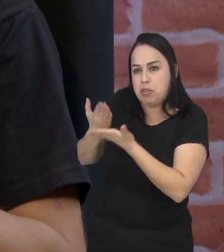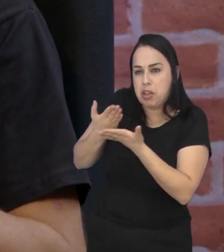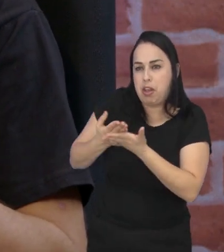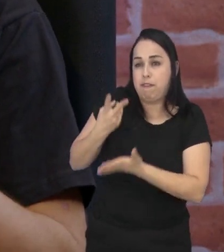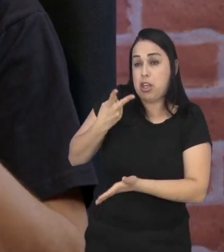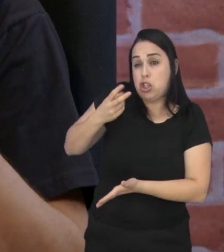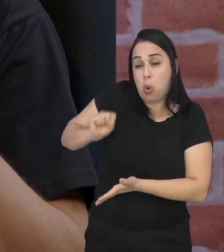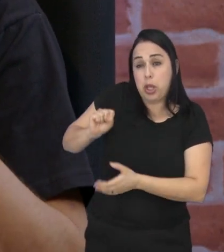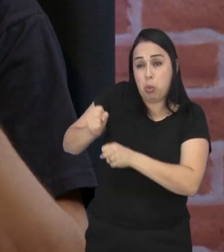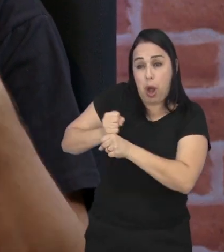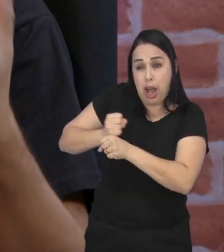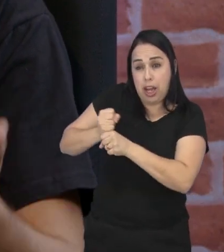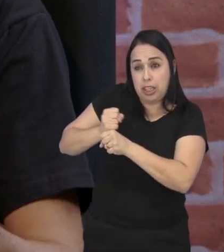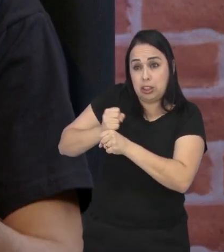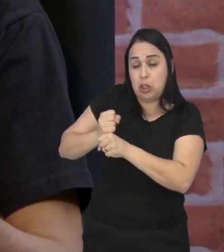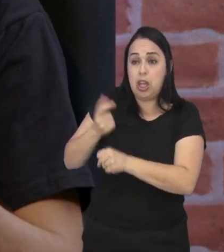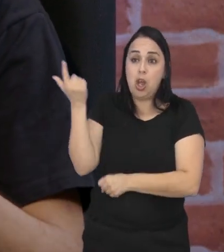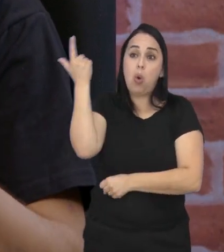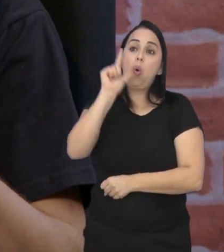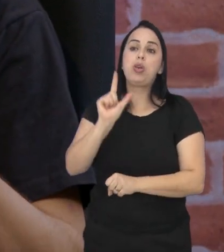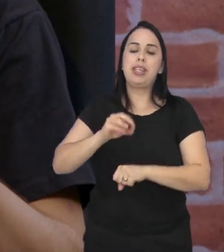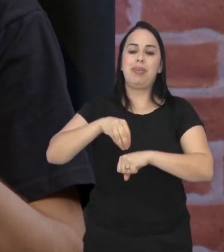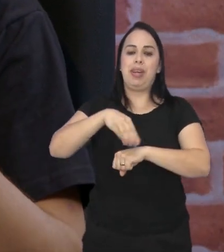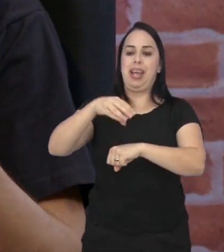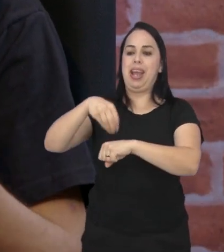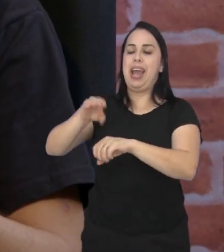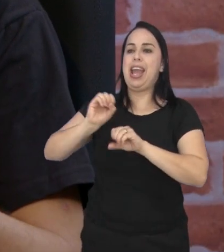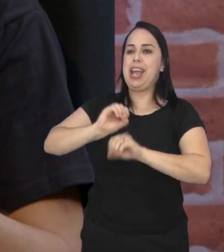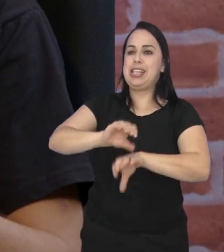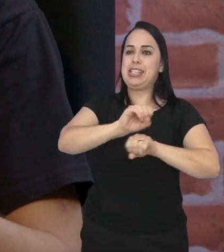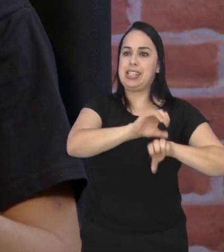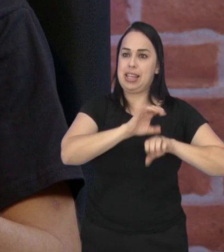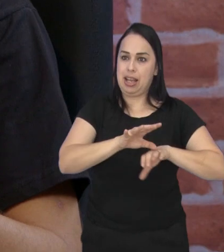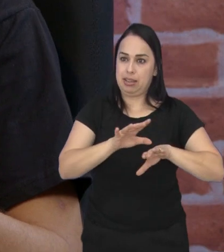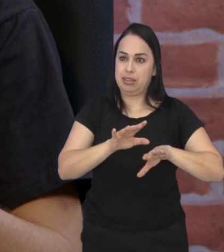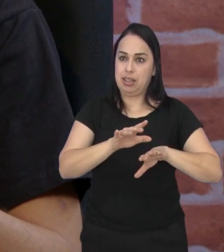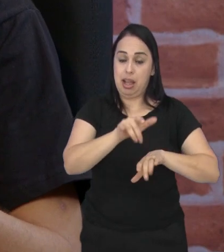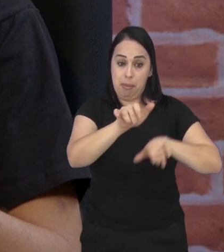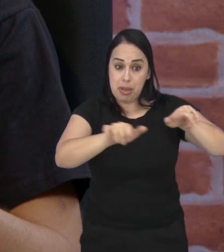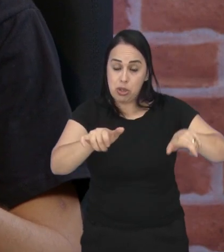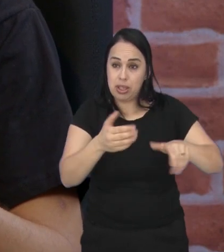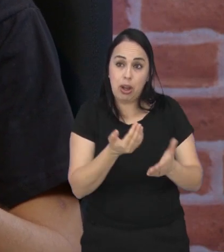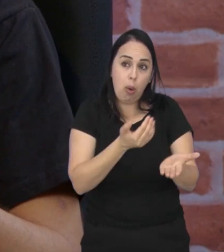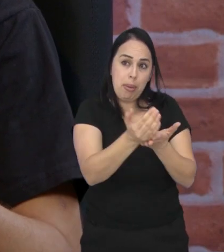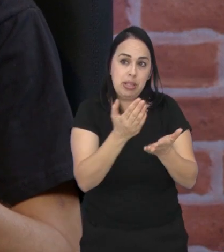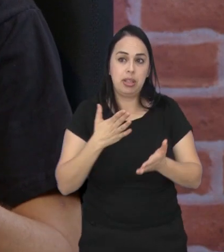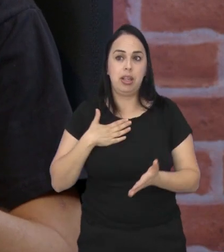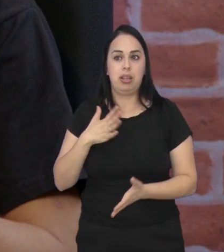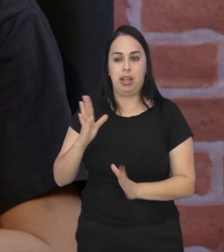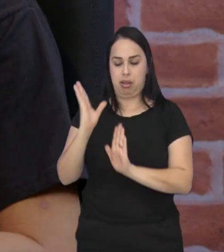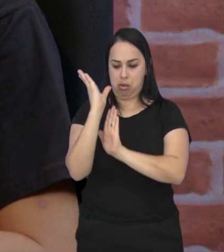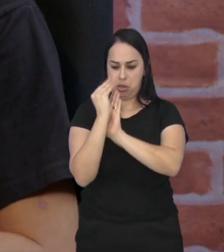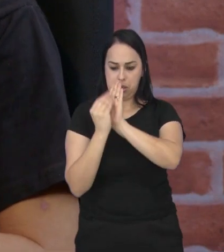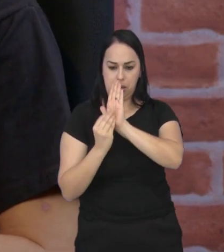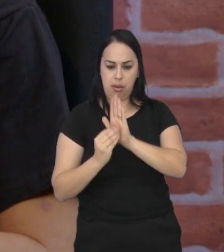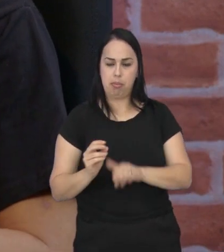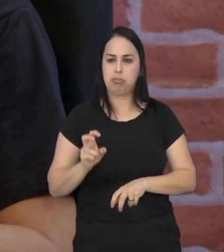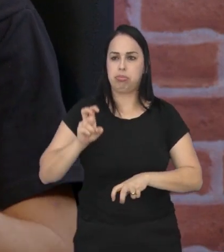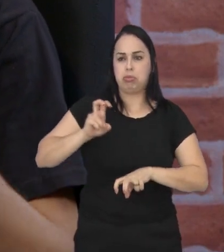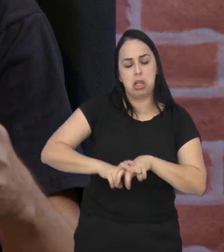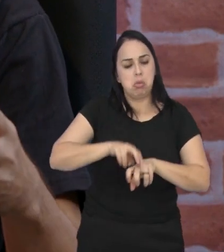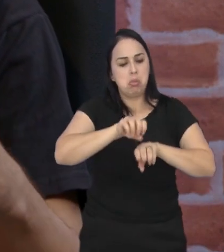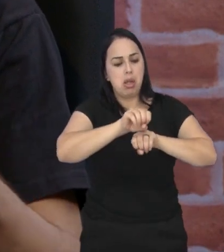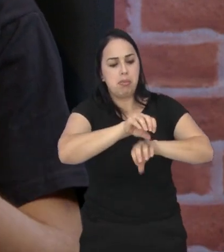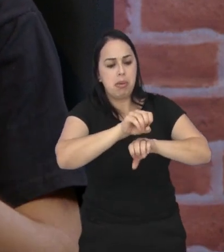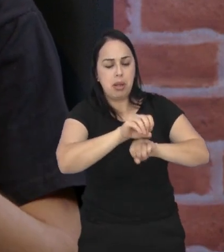anos de estudo, esses 28 anos de música, eles me dão bagagem para compartilhar com quem está começando. Então, sim, eu tenho conteúdos que eu